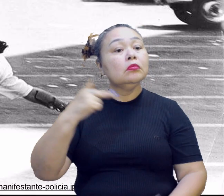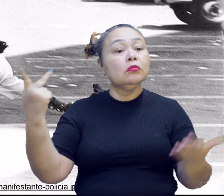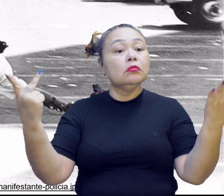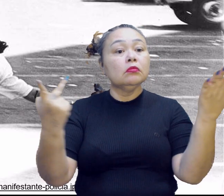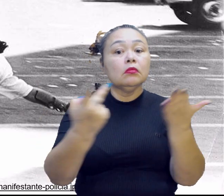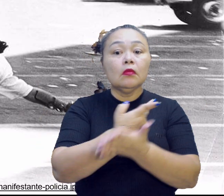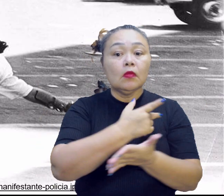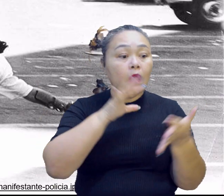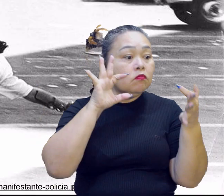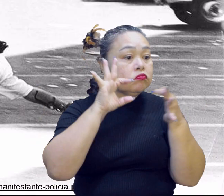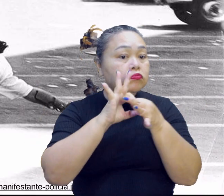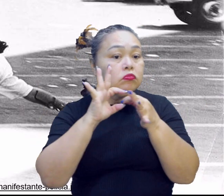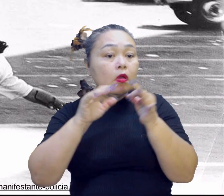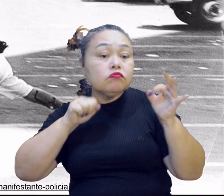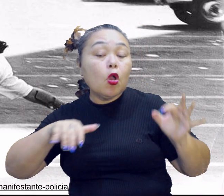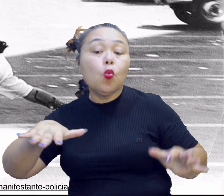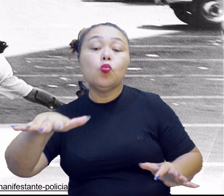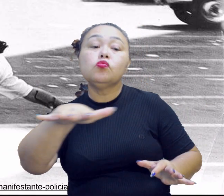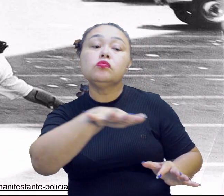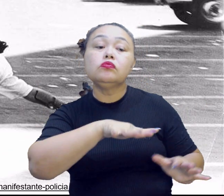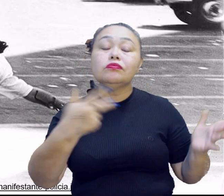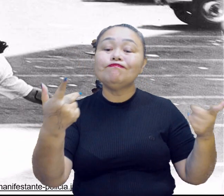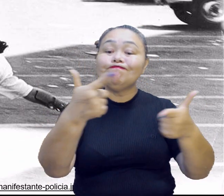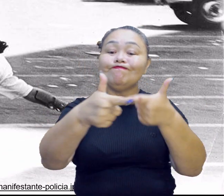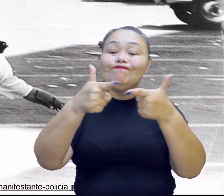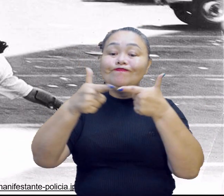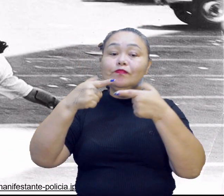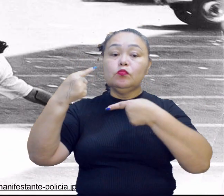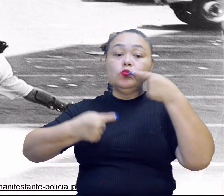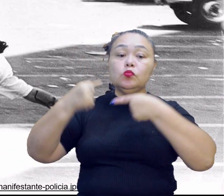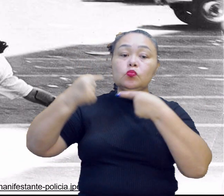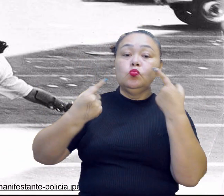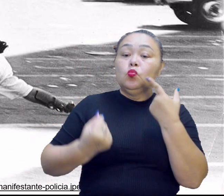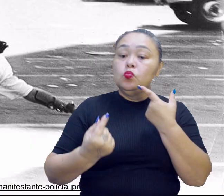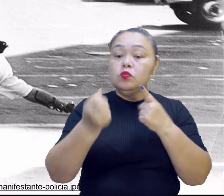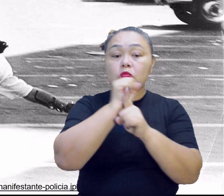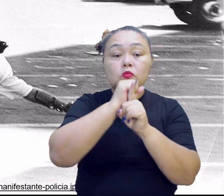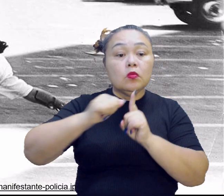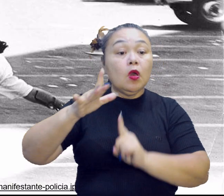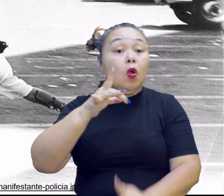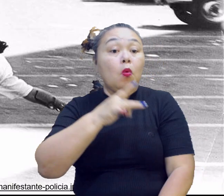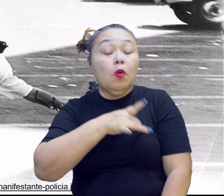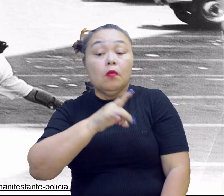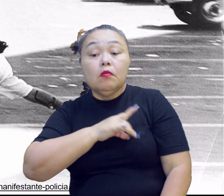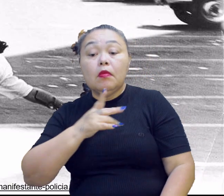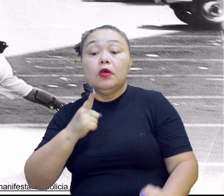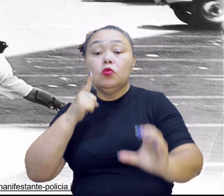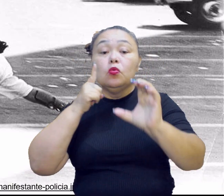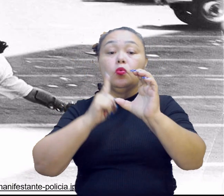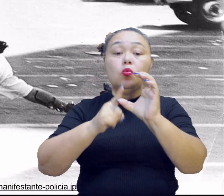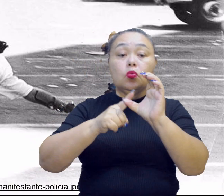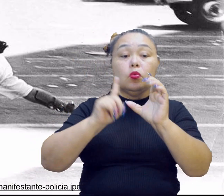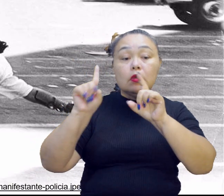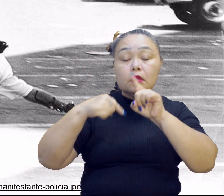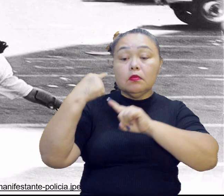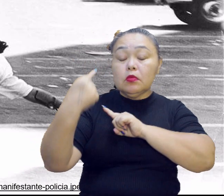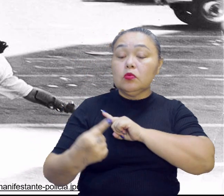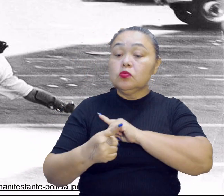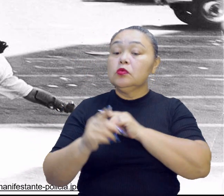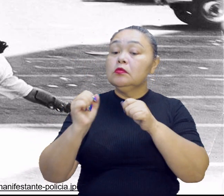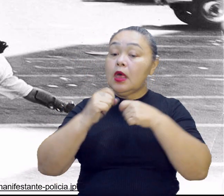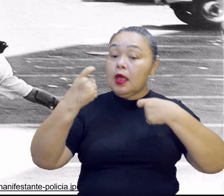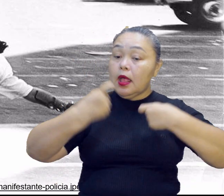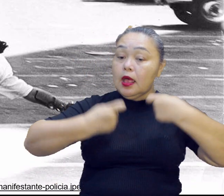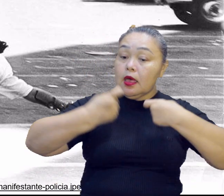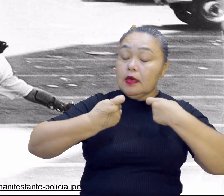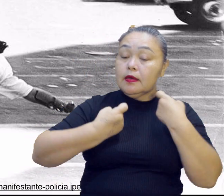crise política, econômica e social no Brasil. O medo do comunismo, intensificado pela Guerra Fria, foi um